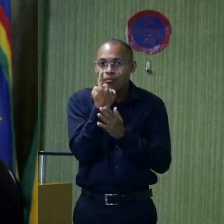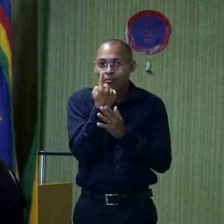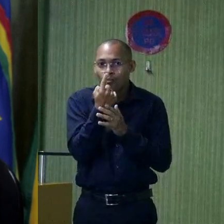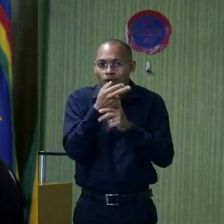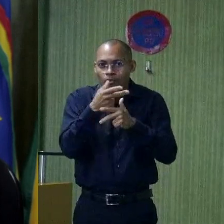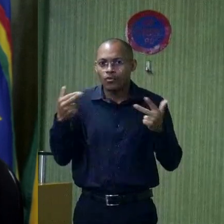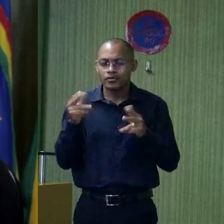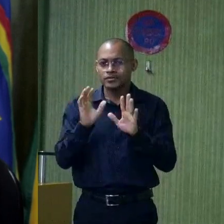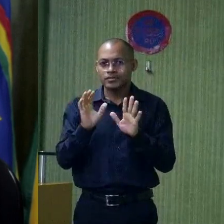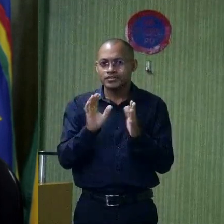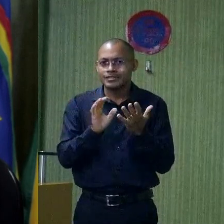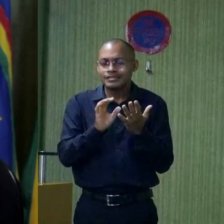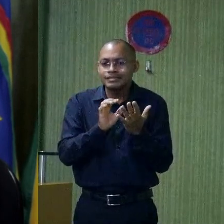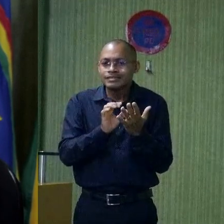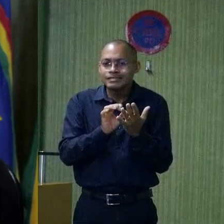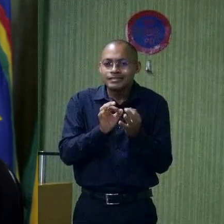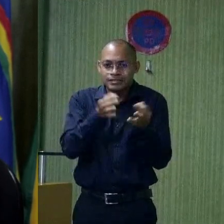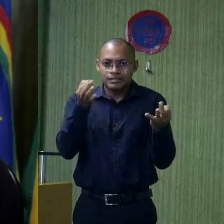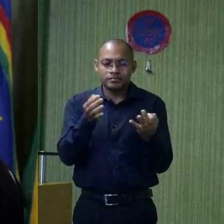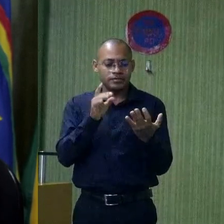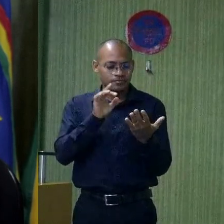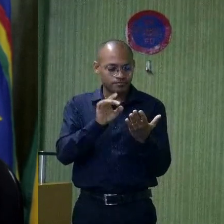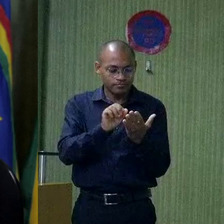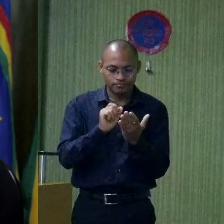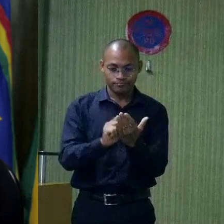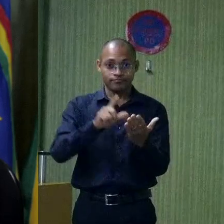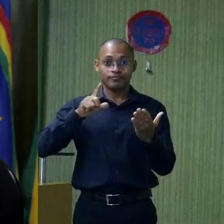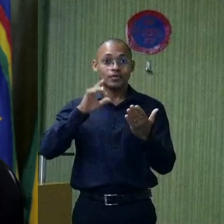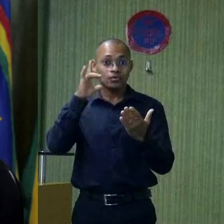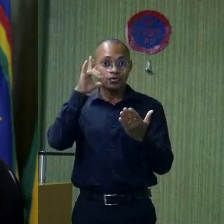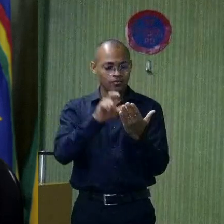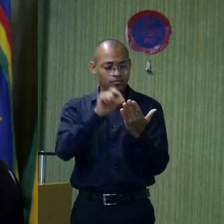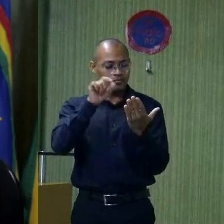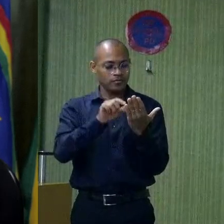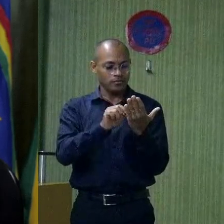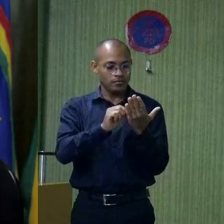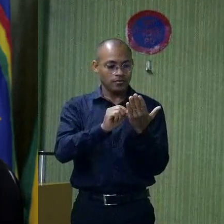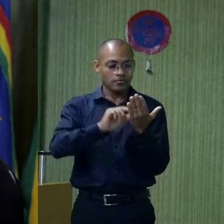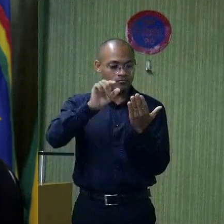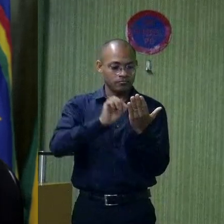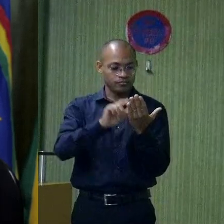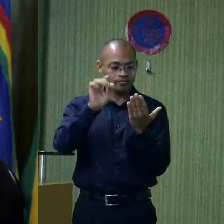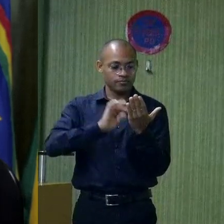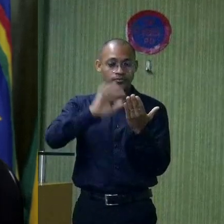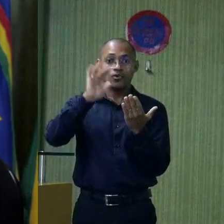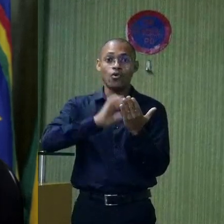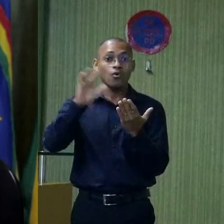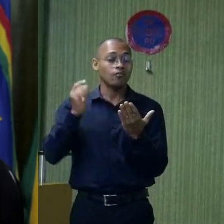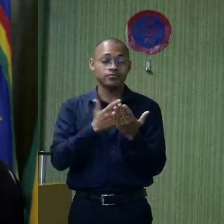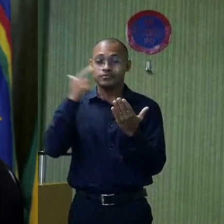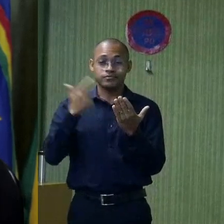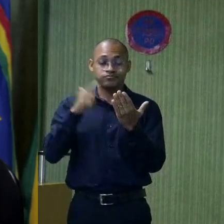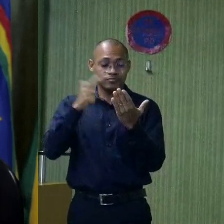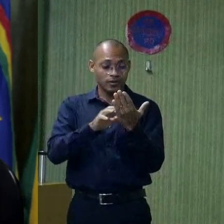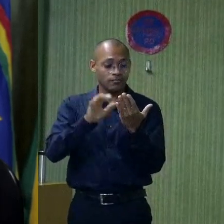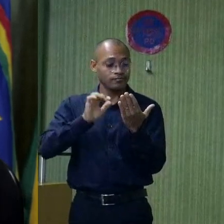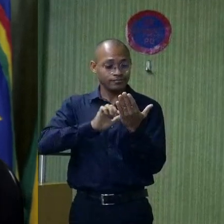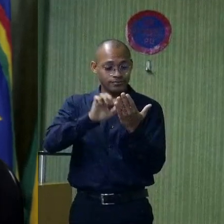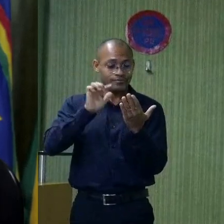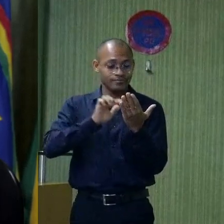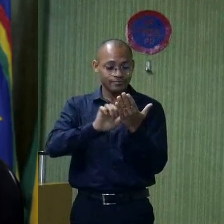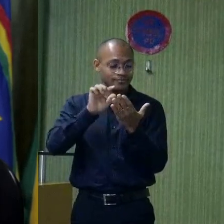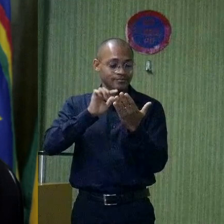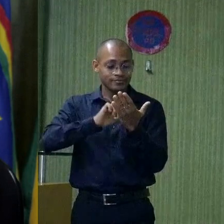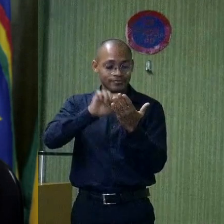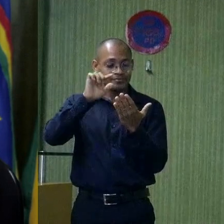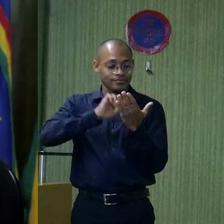uma uma situação pontual mas aí quando eu abro ali o critério de pesquisa tem n outras situações que atraem você a clicar ali e você